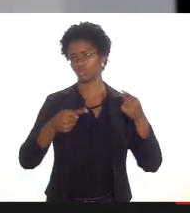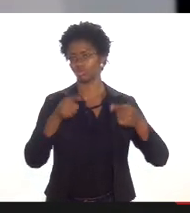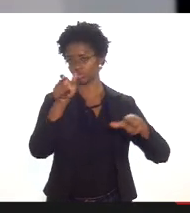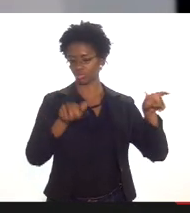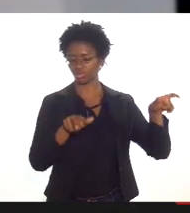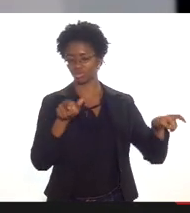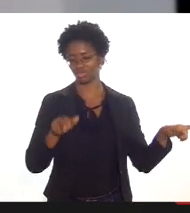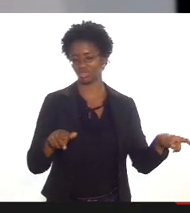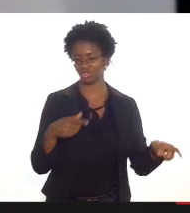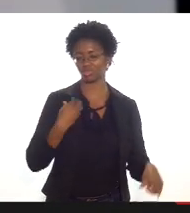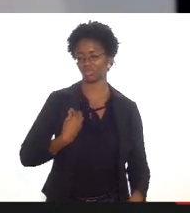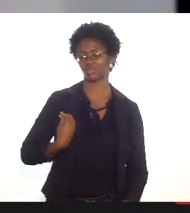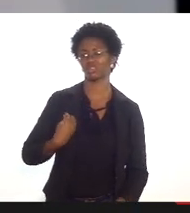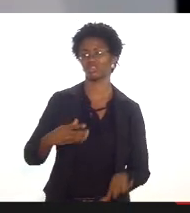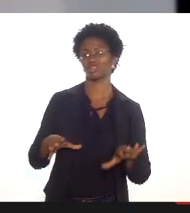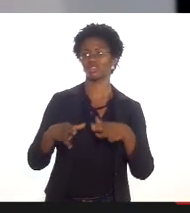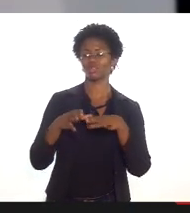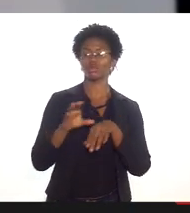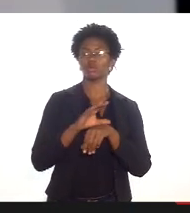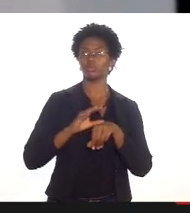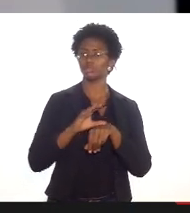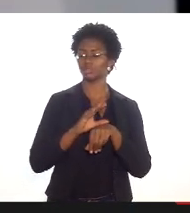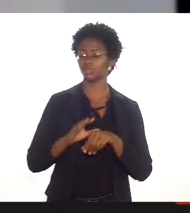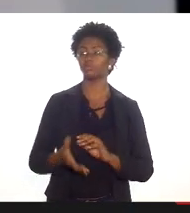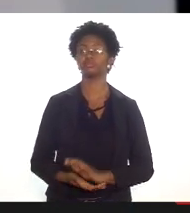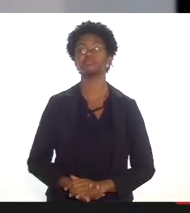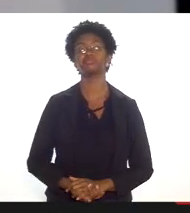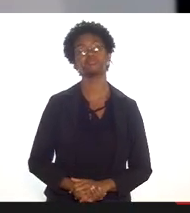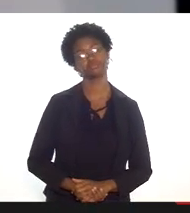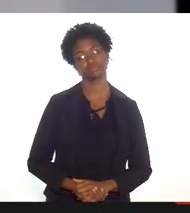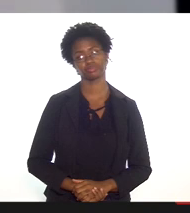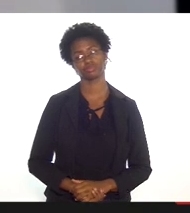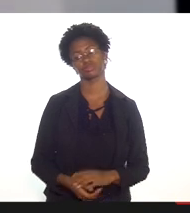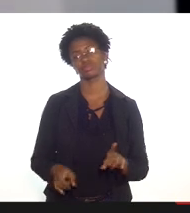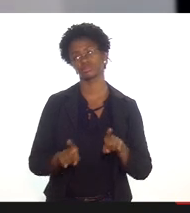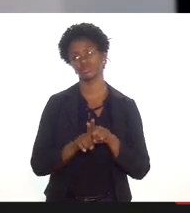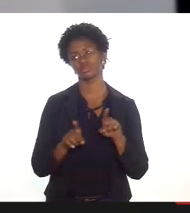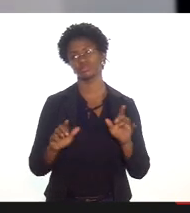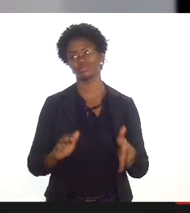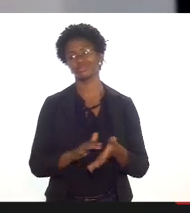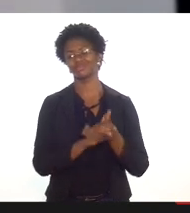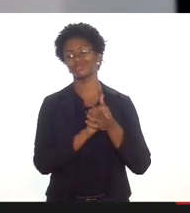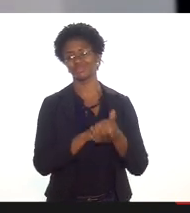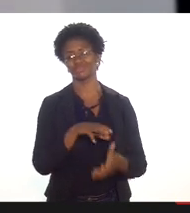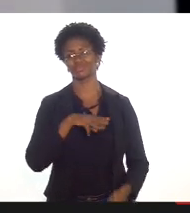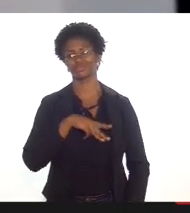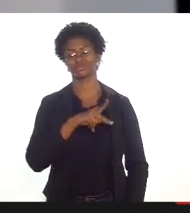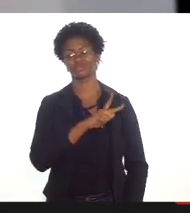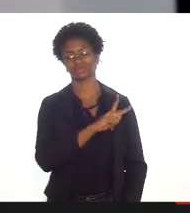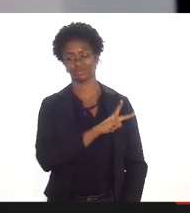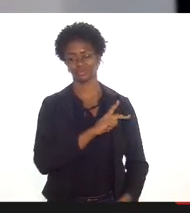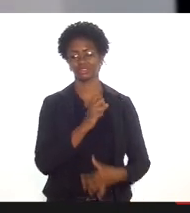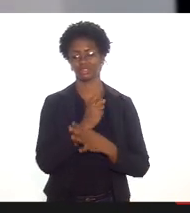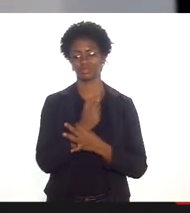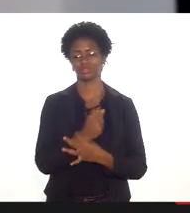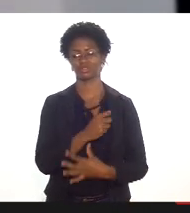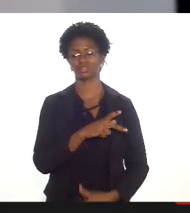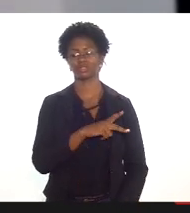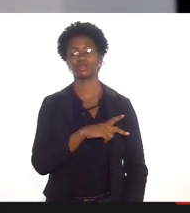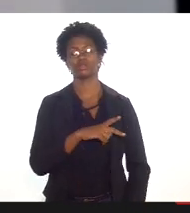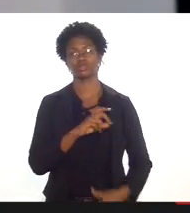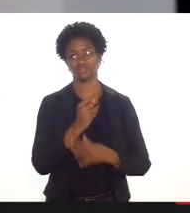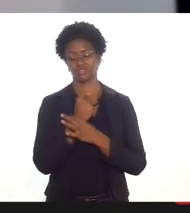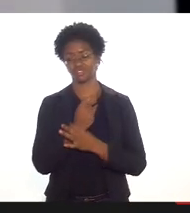fazem parte, são membros desta comissão. Quero cumprimentar também o Ministério Público, Defensoria Pública, o Conselho Estadual de